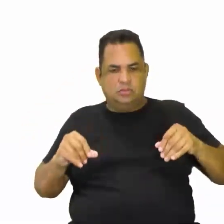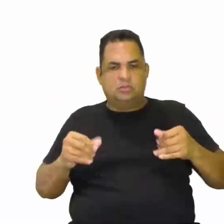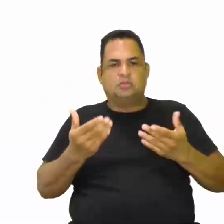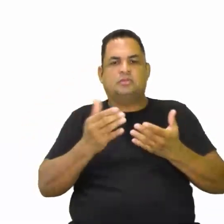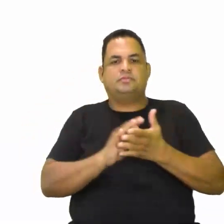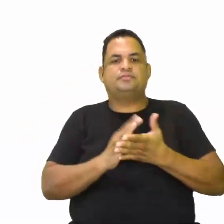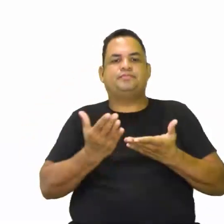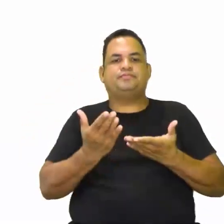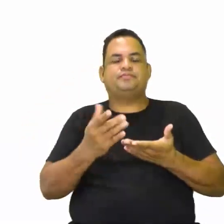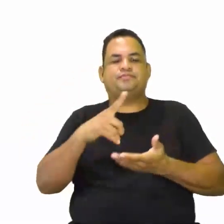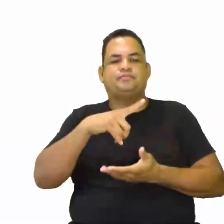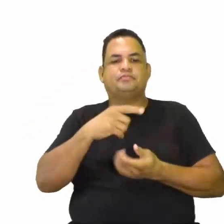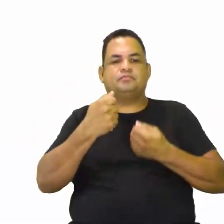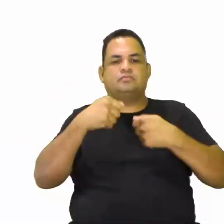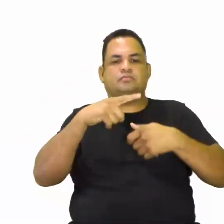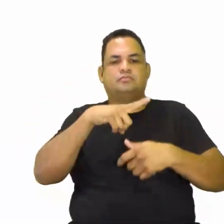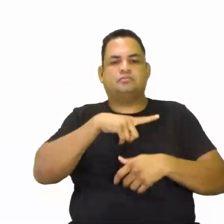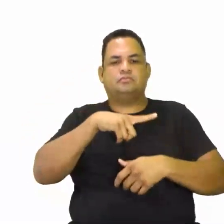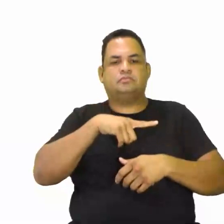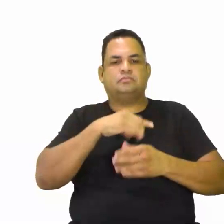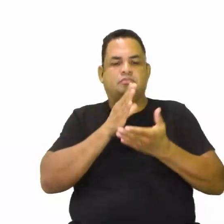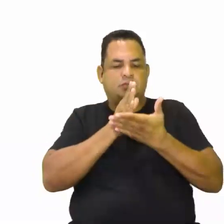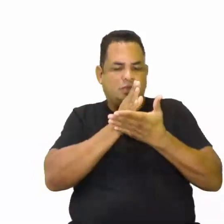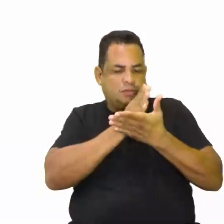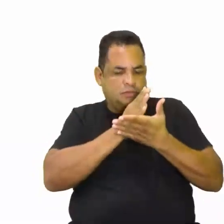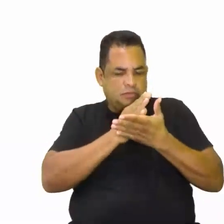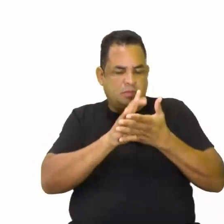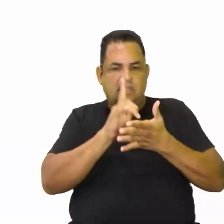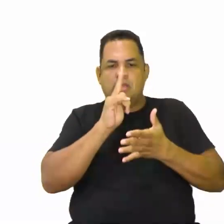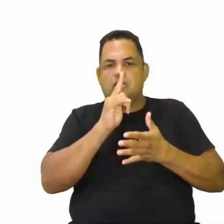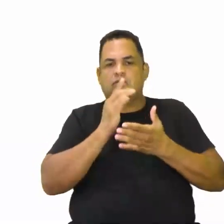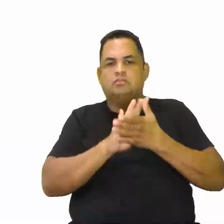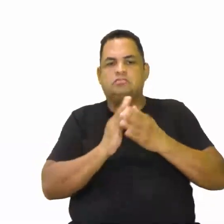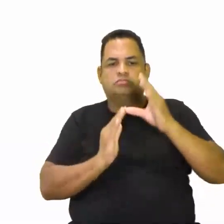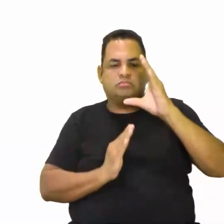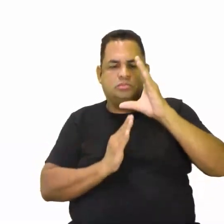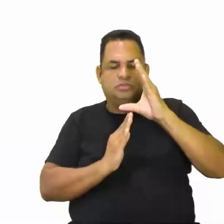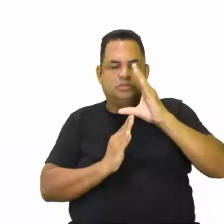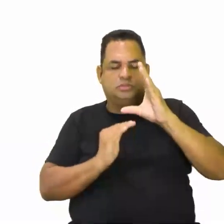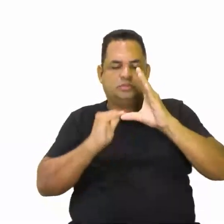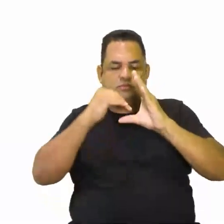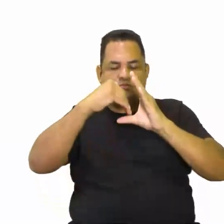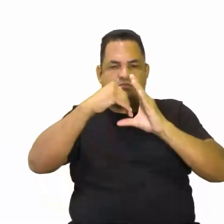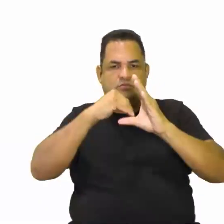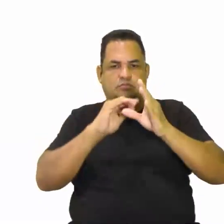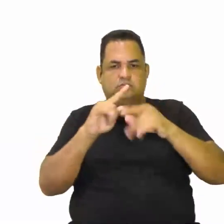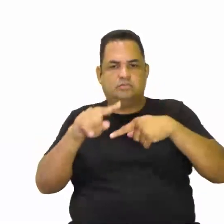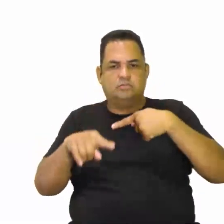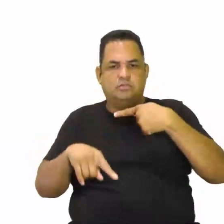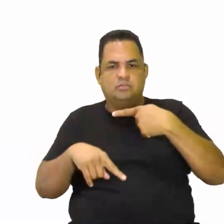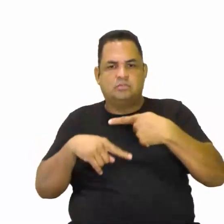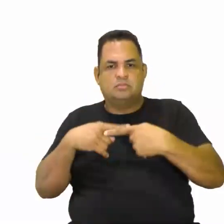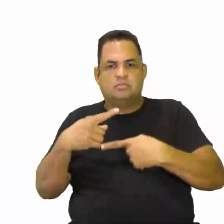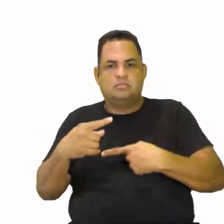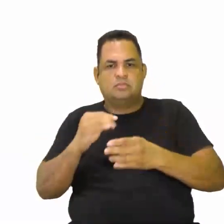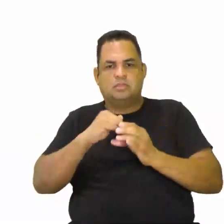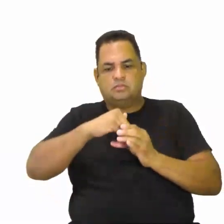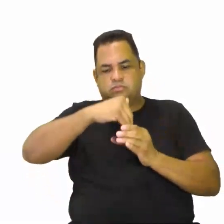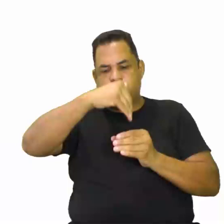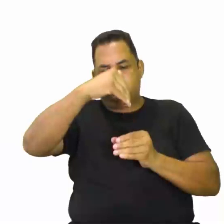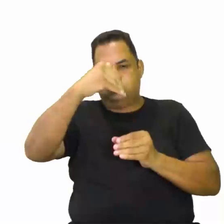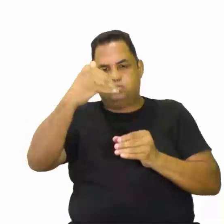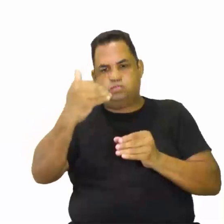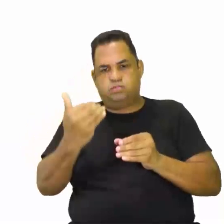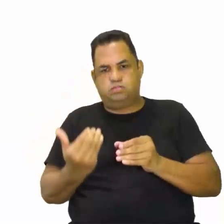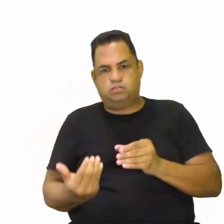diferente, para que você possa deixar as partículas da água retidas nesse filtro. Em seguida, por transbordamento,